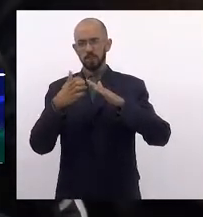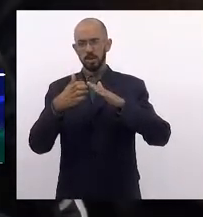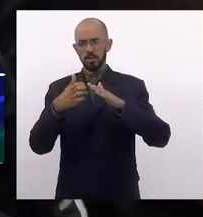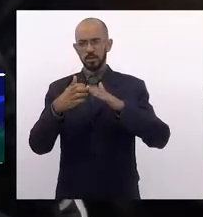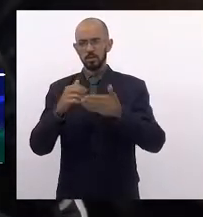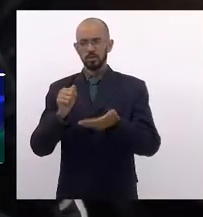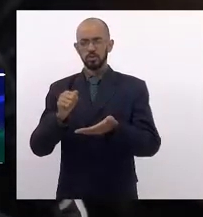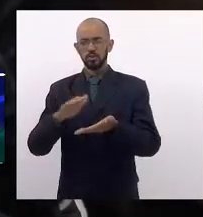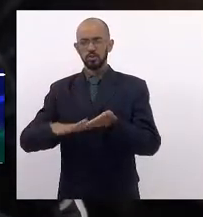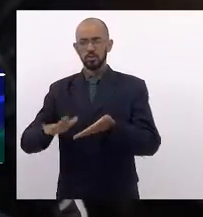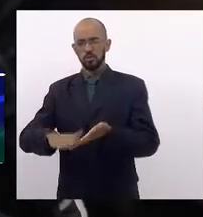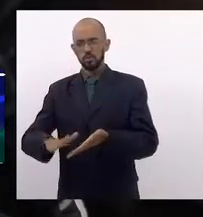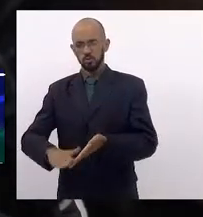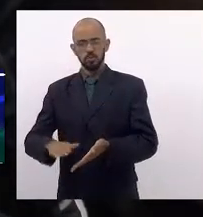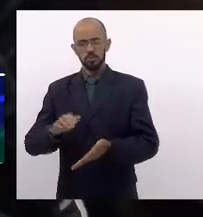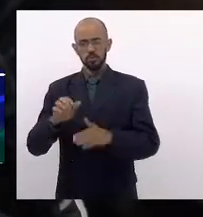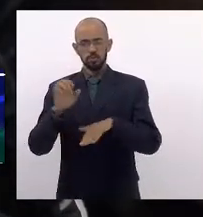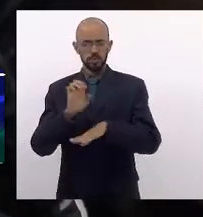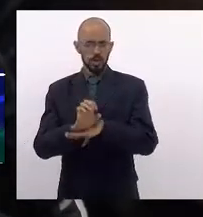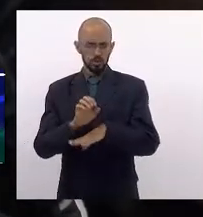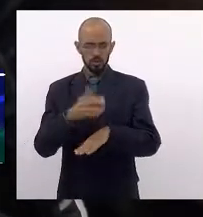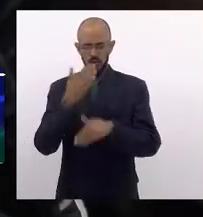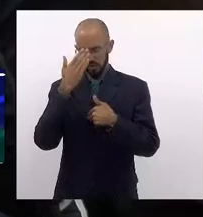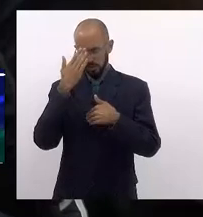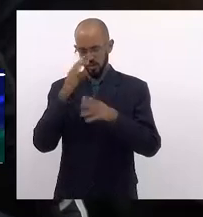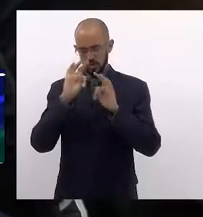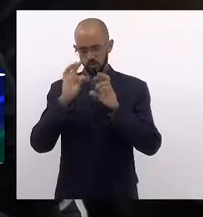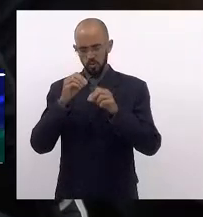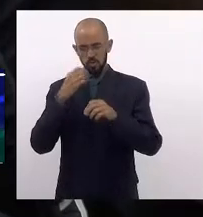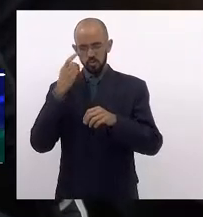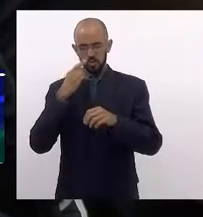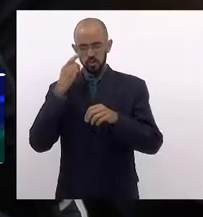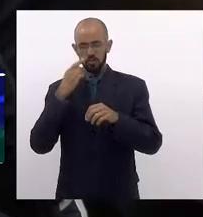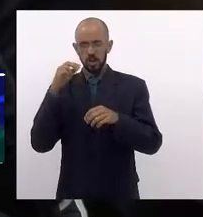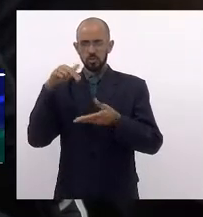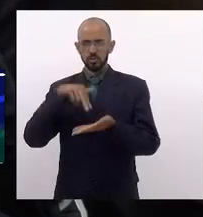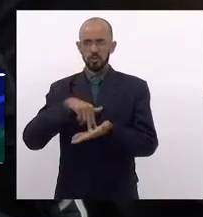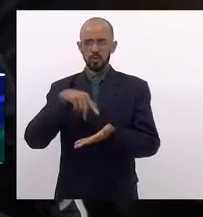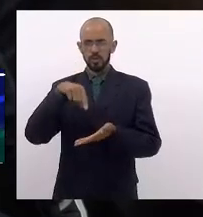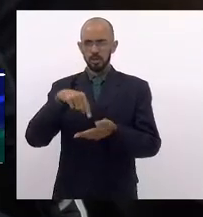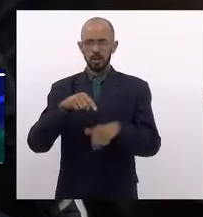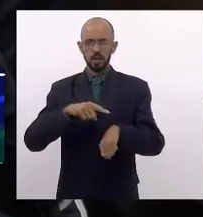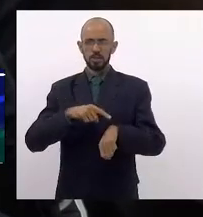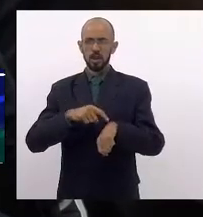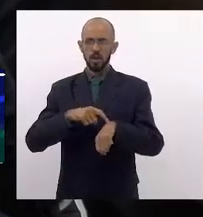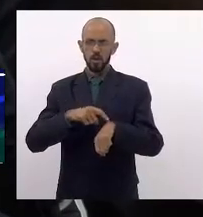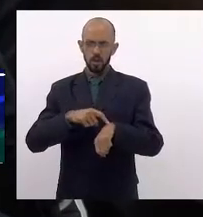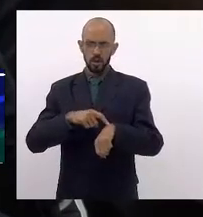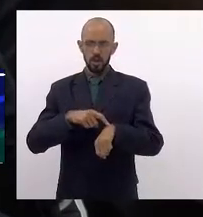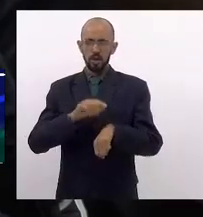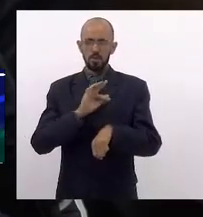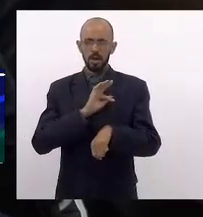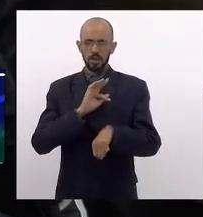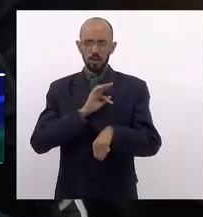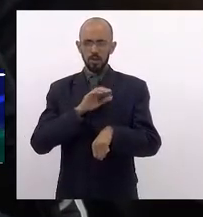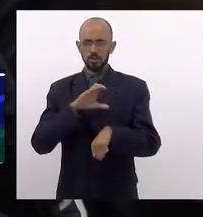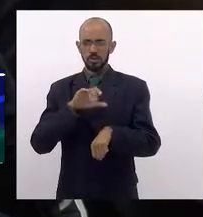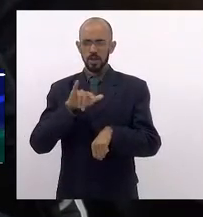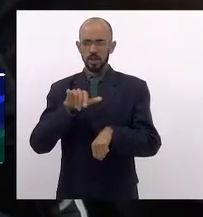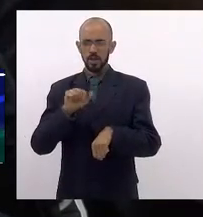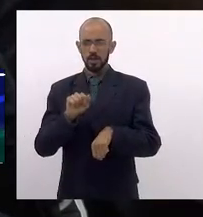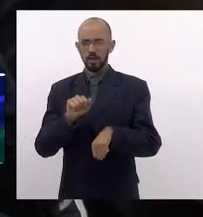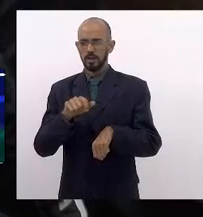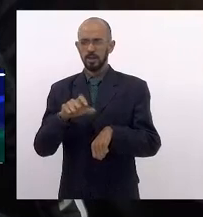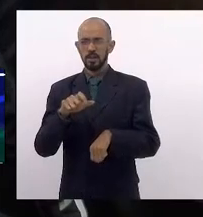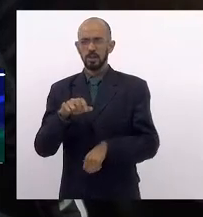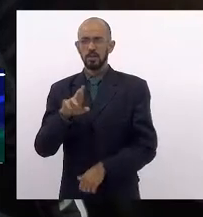consumo do nosso Estado agradecer a todos os deputados que estão aqui até essas horas deputada Martha Rocha Célia Jordão